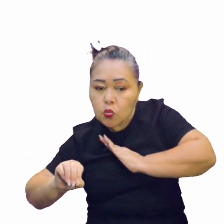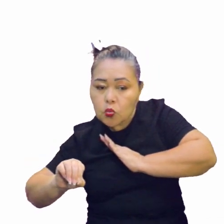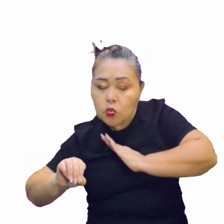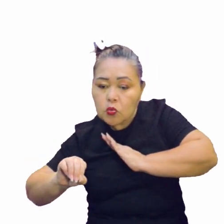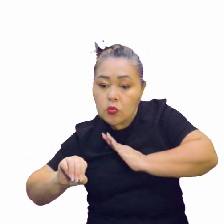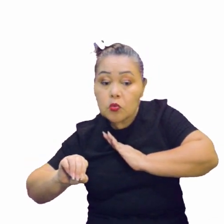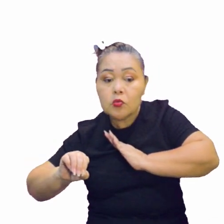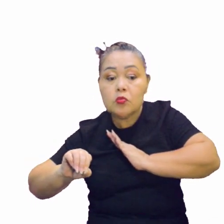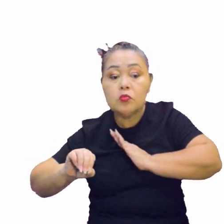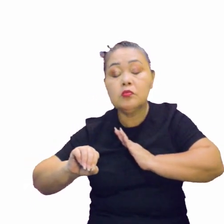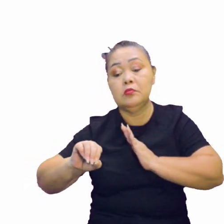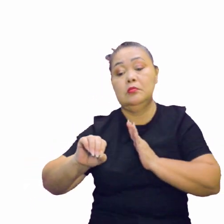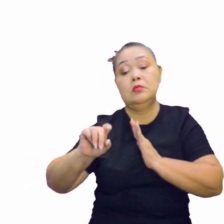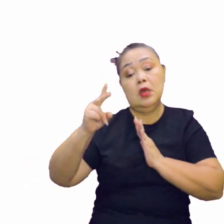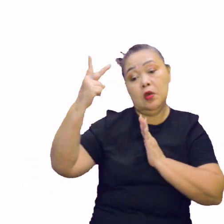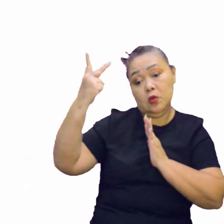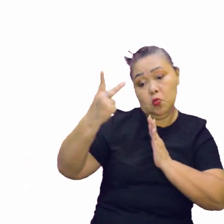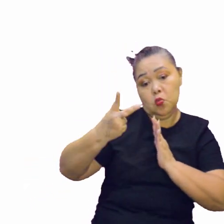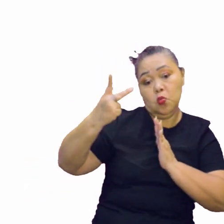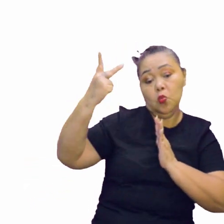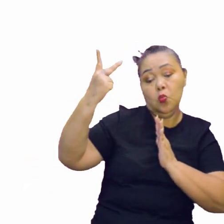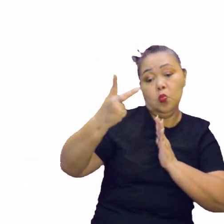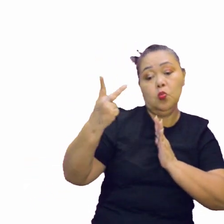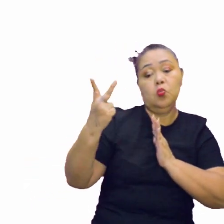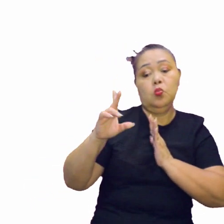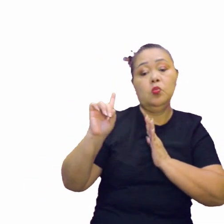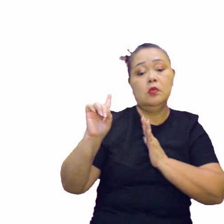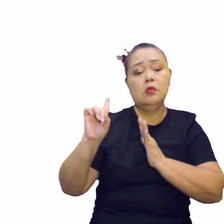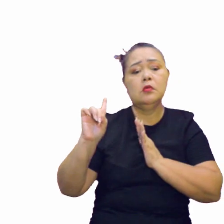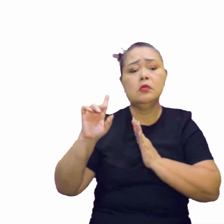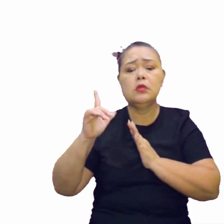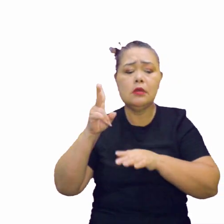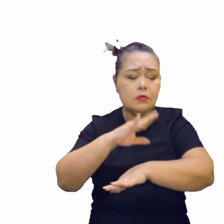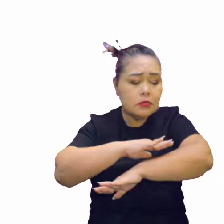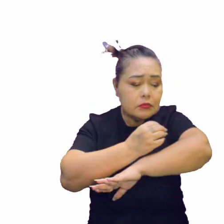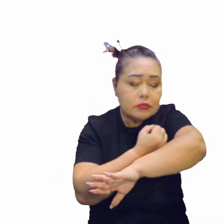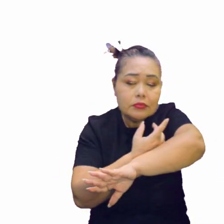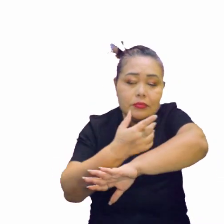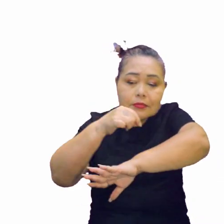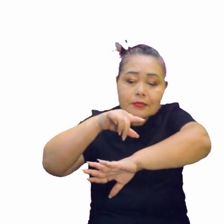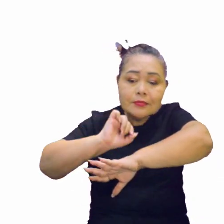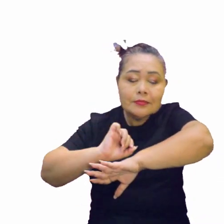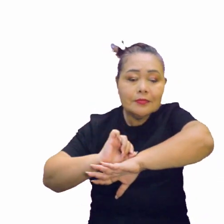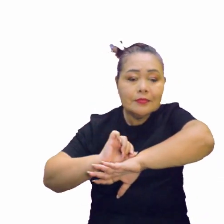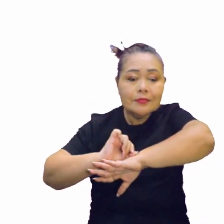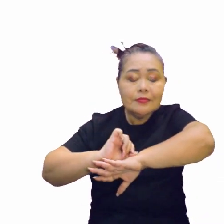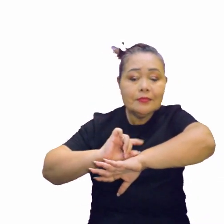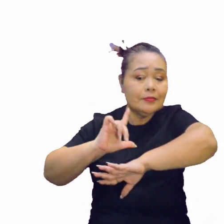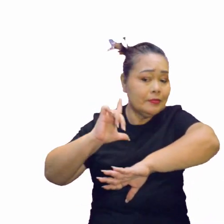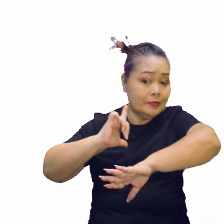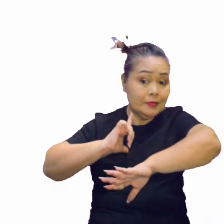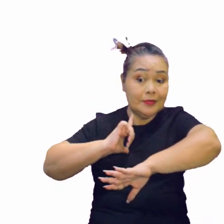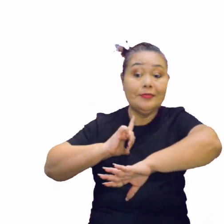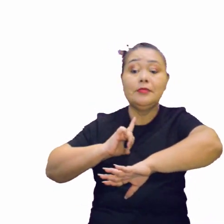Isso. Claro, professor, tem cultura que ela tem uma certa tolerância.